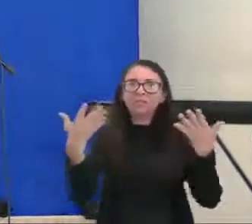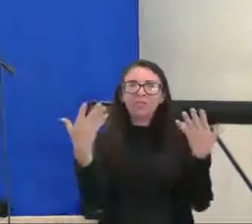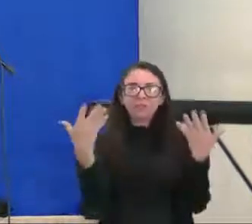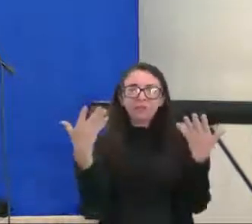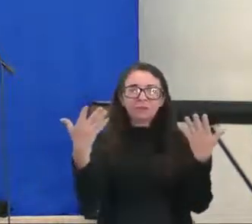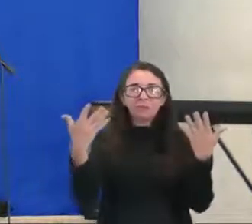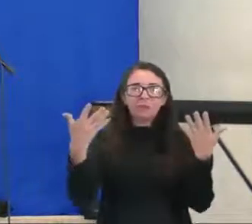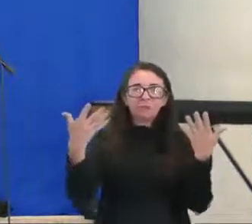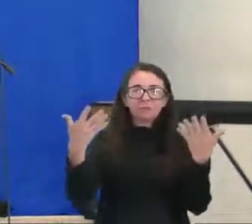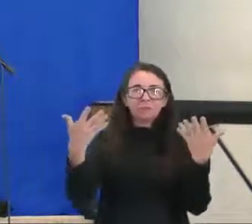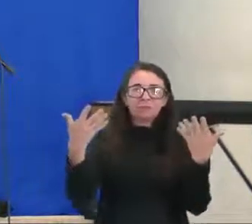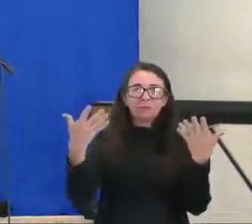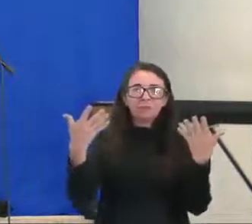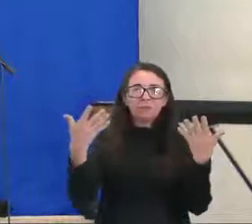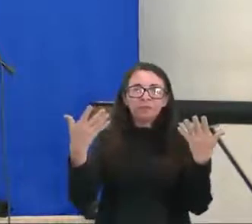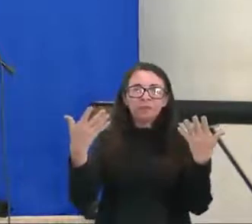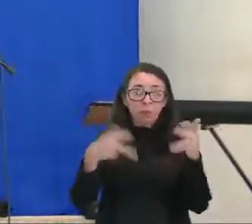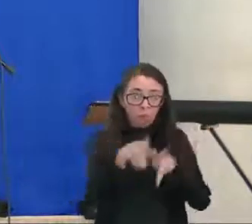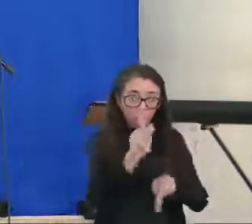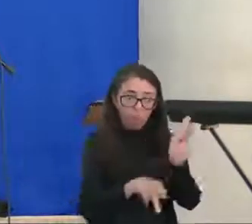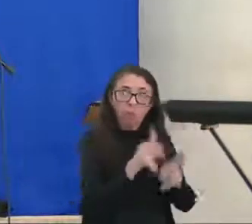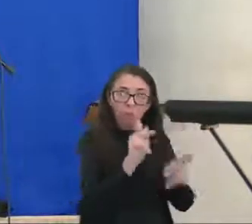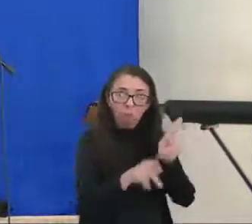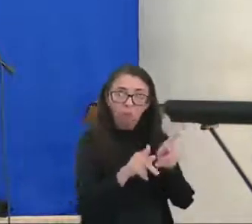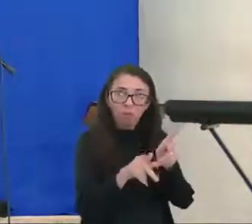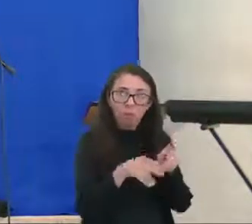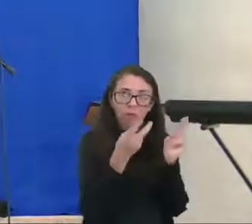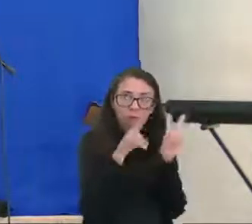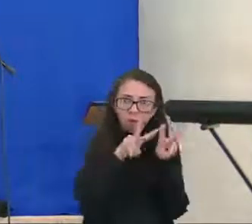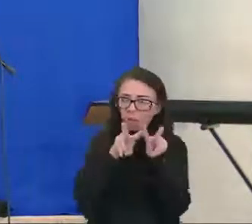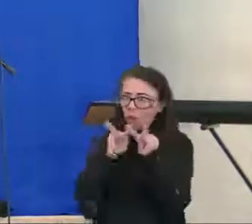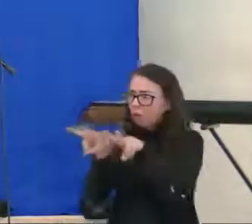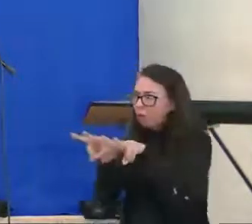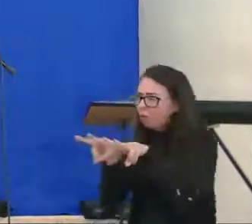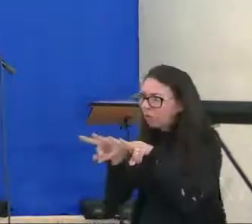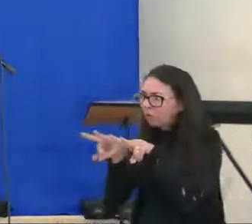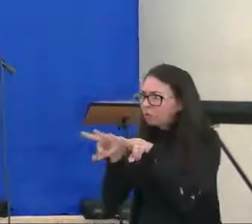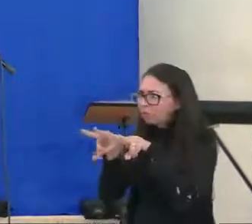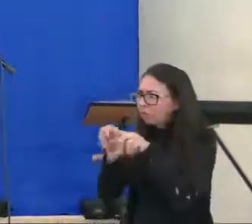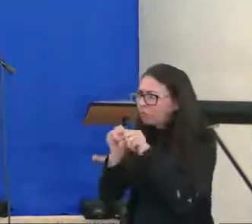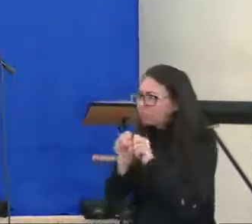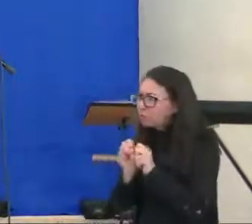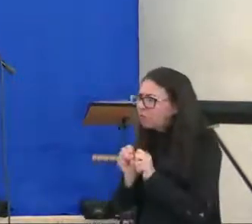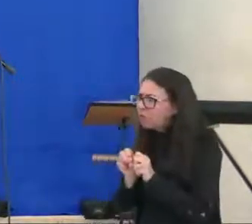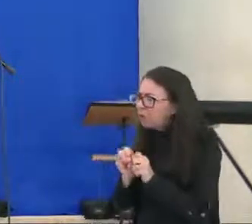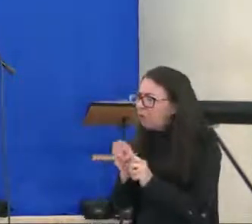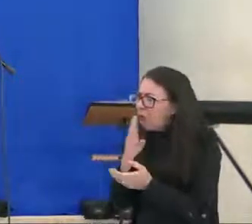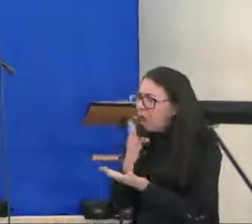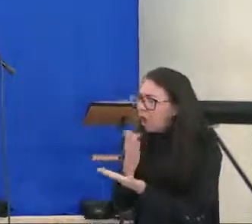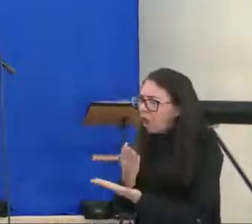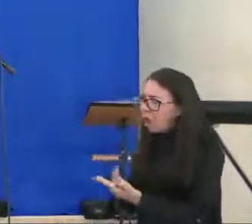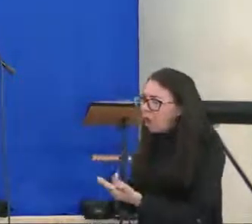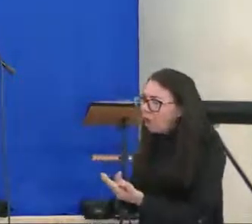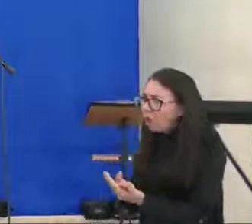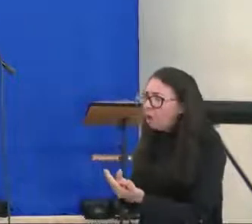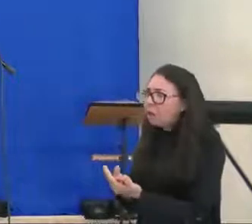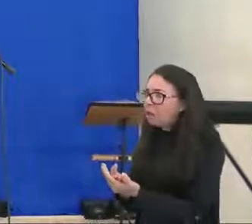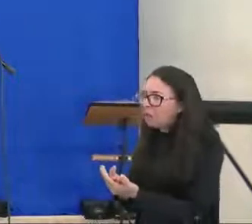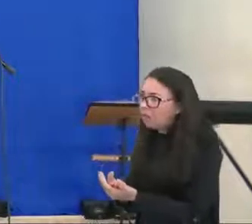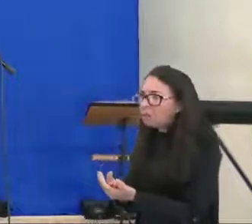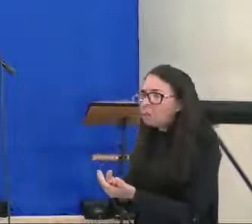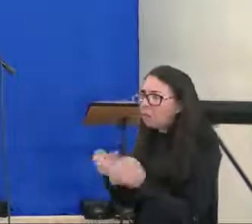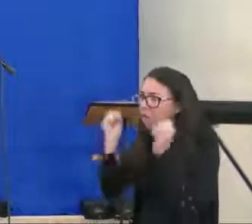capacitava com o Espírito Santo, e qual era a evidência? A evidência era que a prova da presença do Espírito Santo era que a pessoa se